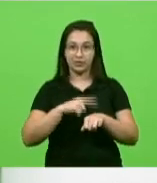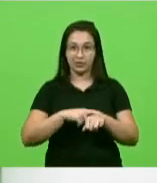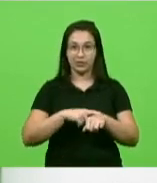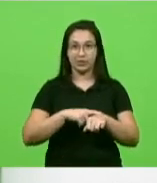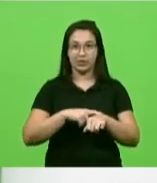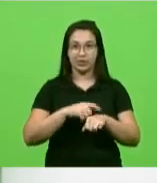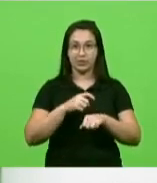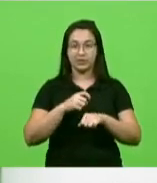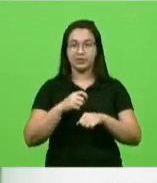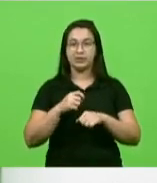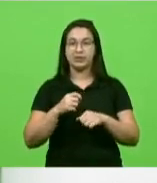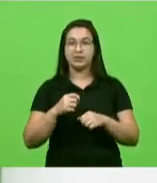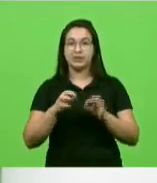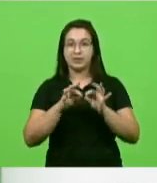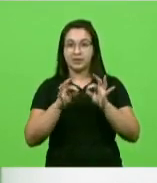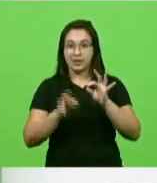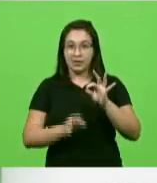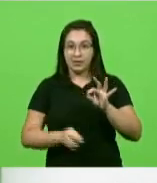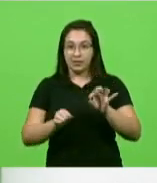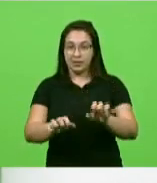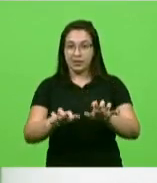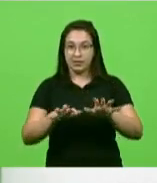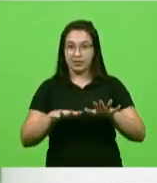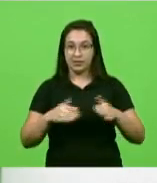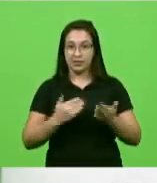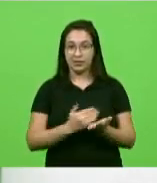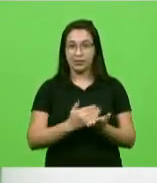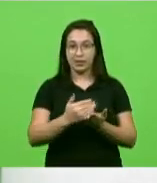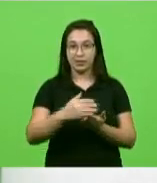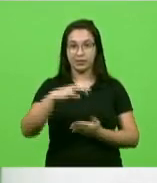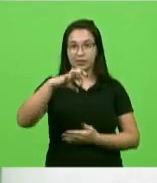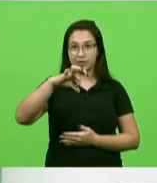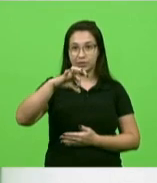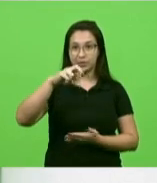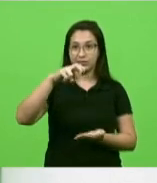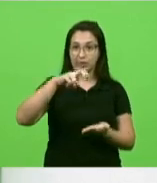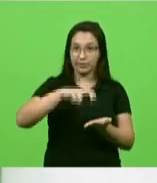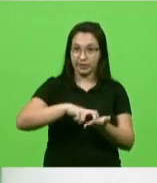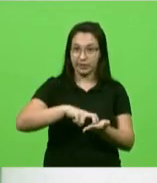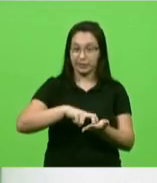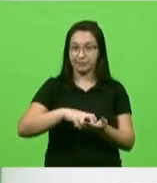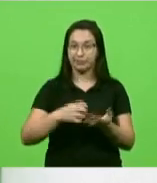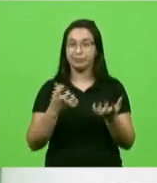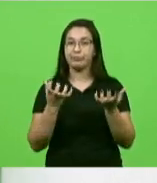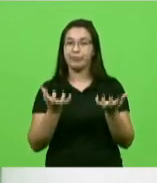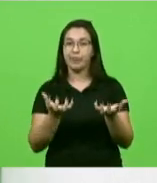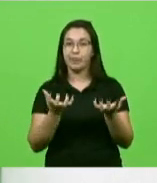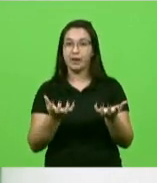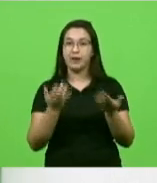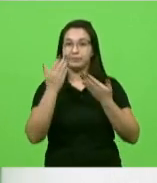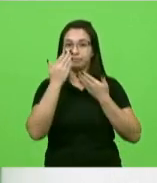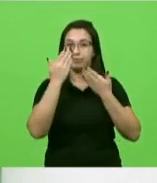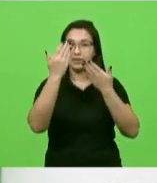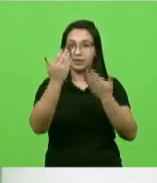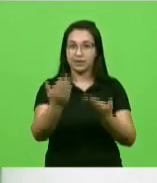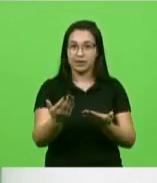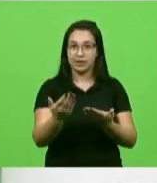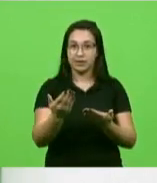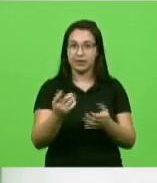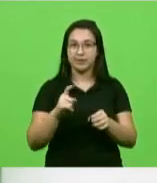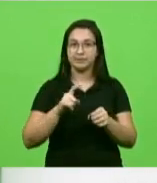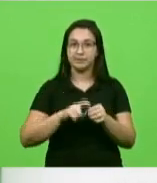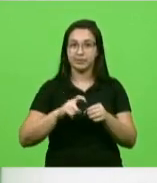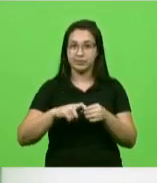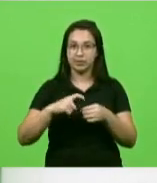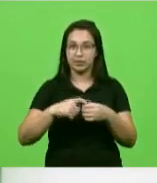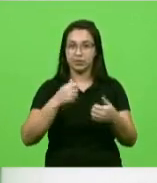longa sessão que iniciou às 9 da manhã. Eu quero fazer um agradecimento aos